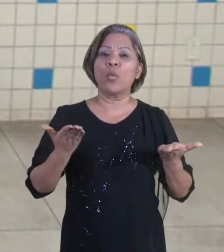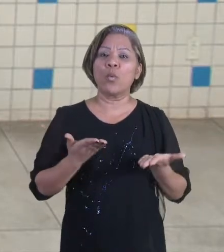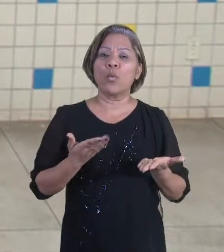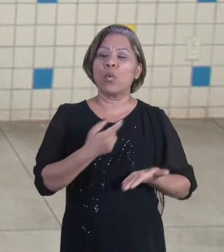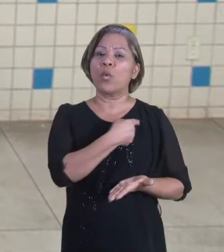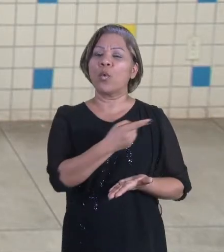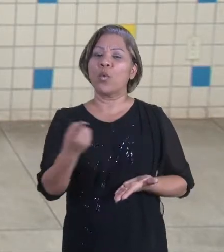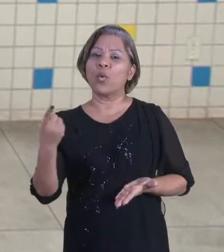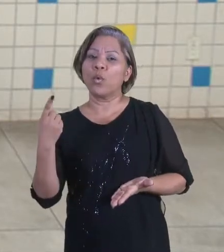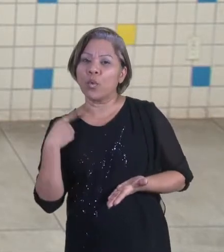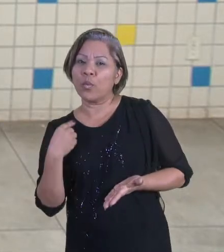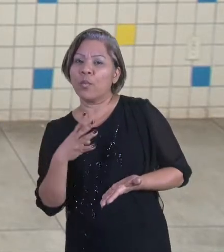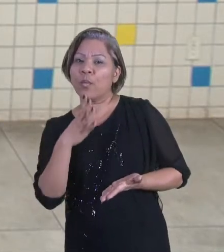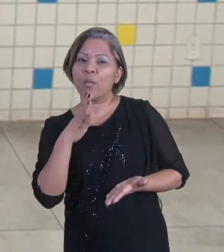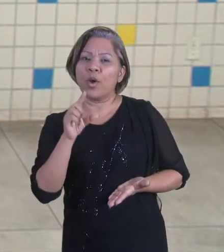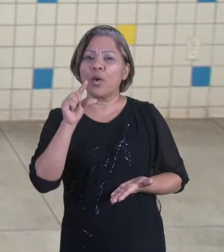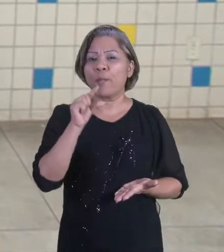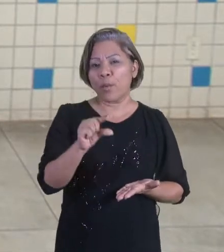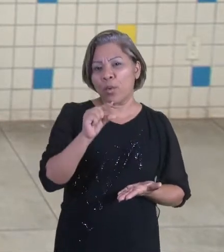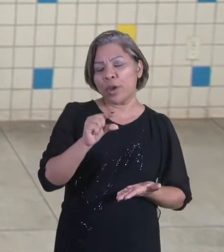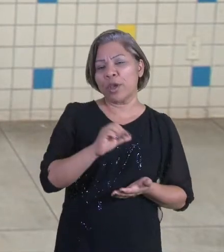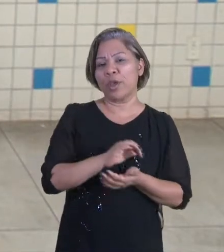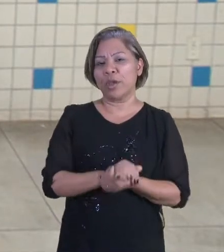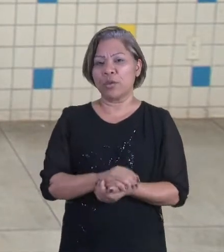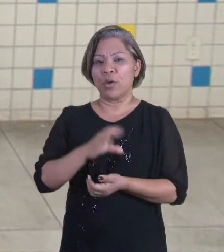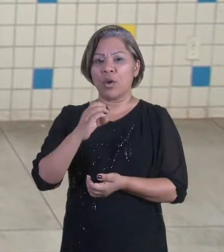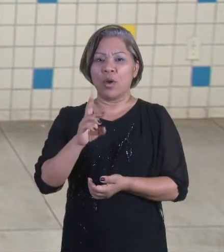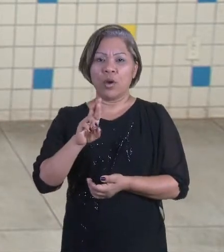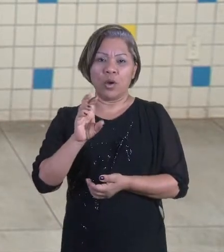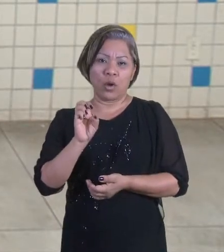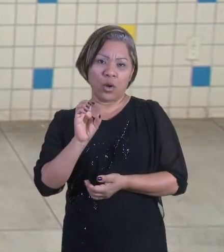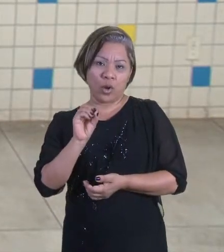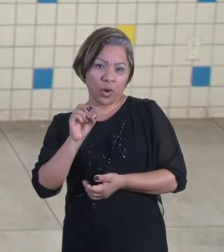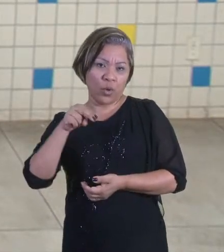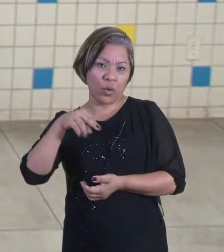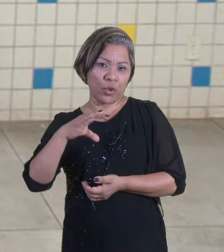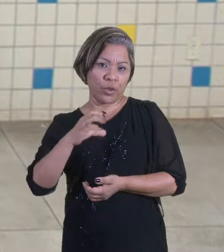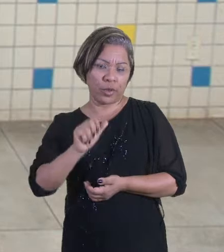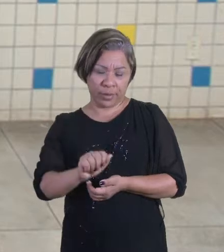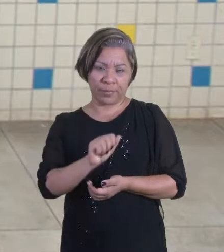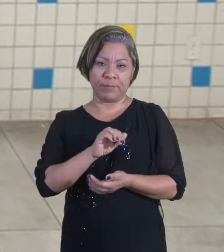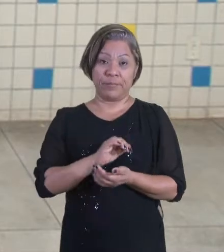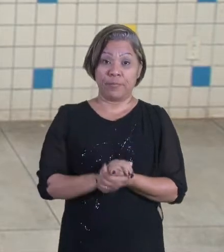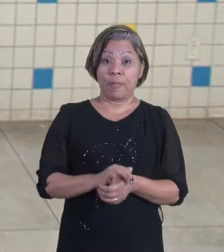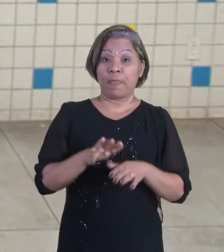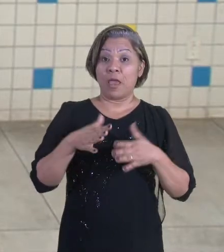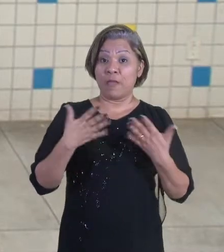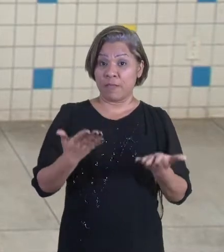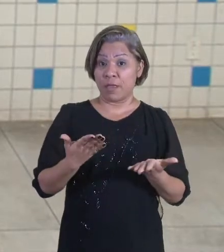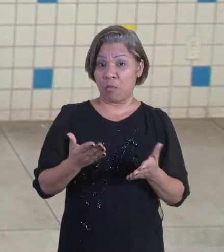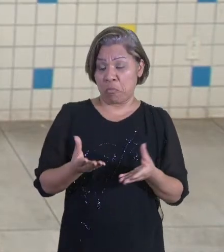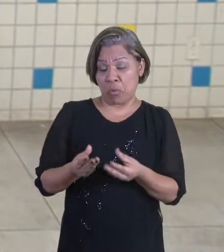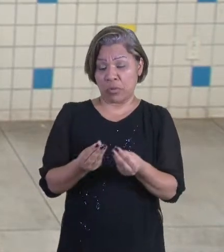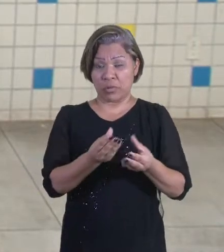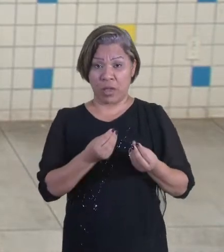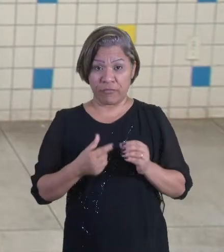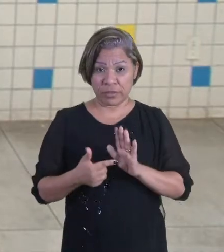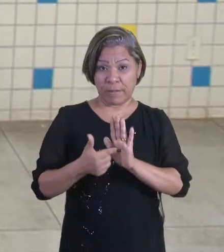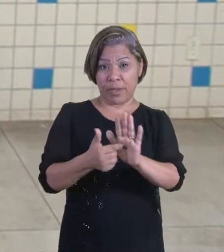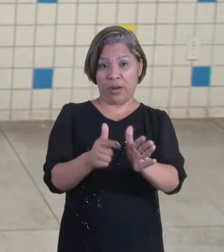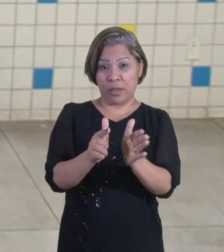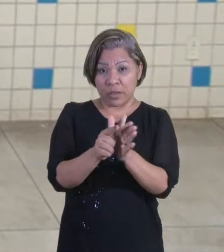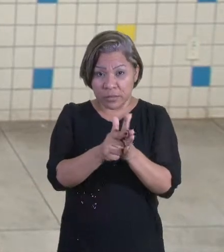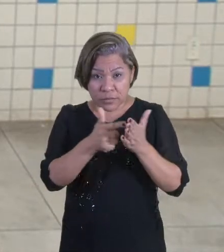pouquinho sobre a crônica. Nós vimos que ele é um texto em que muitas das vezes aparecem em revistas,